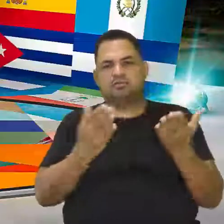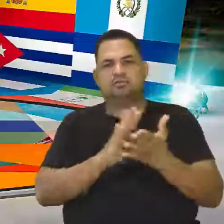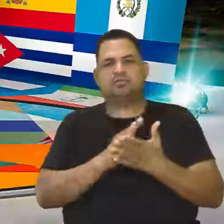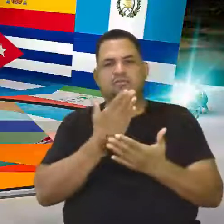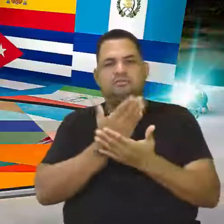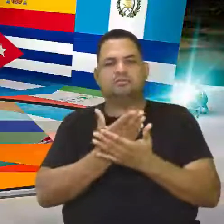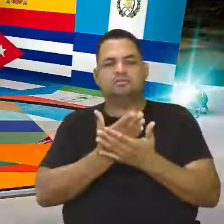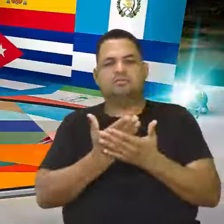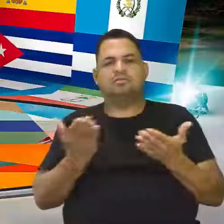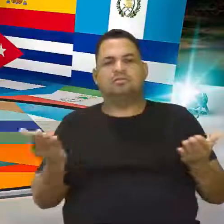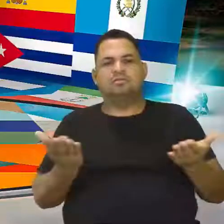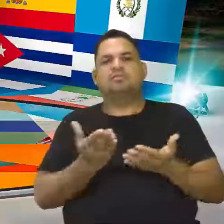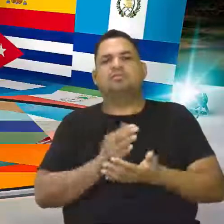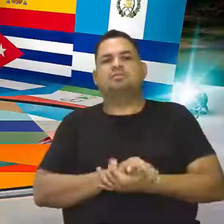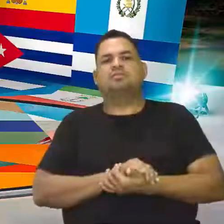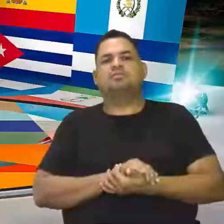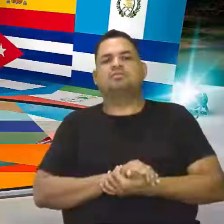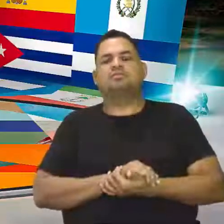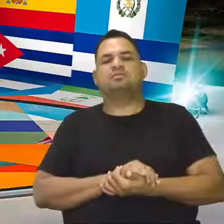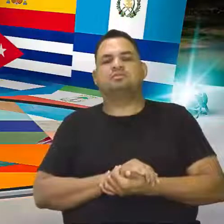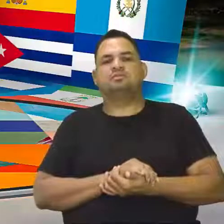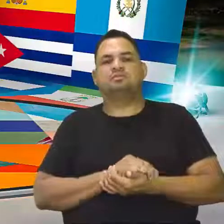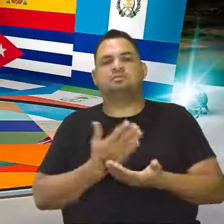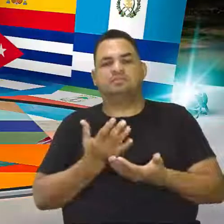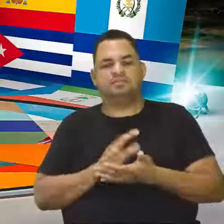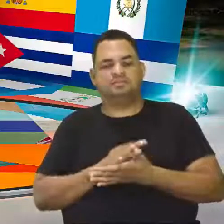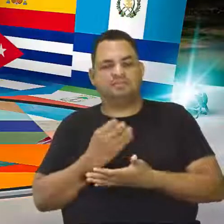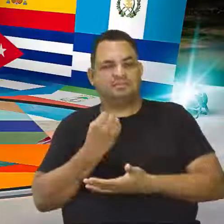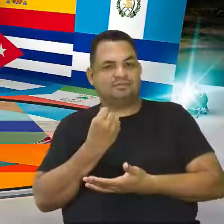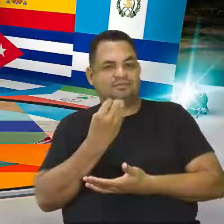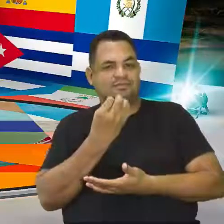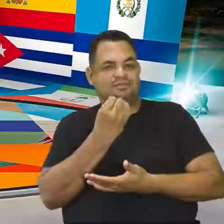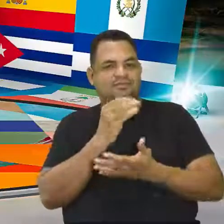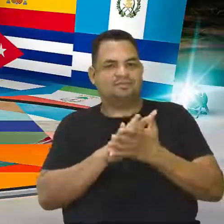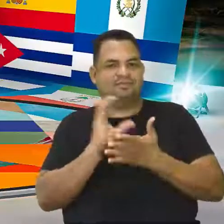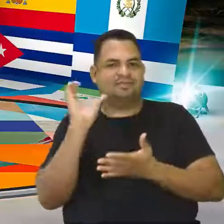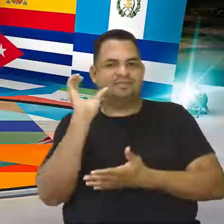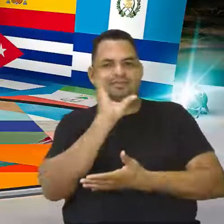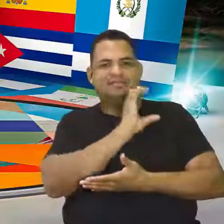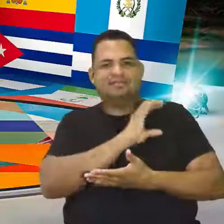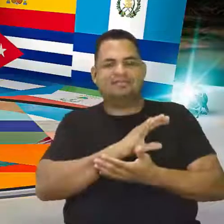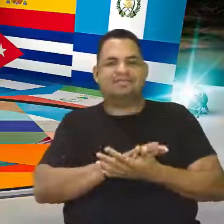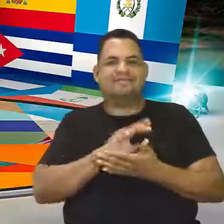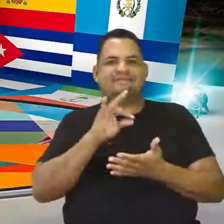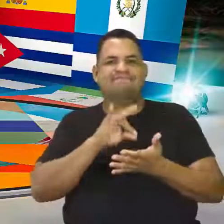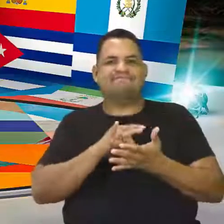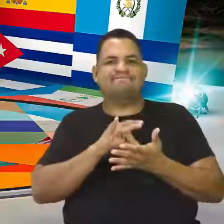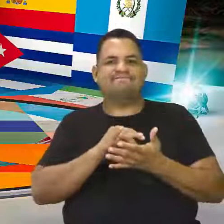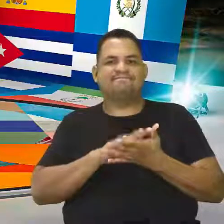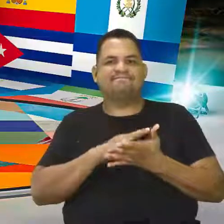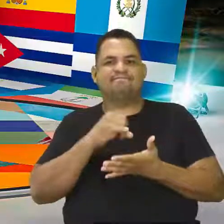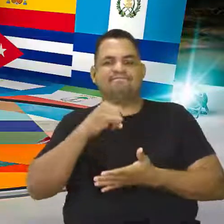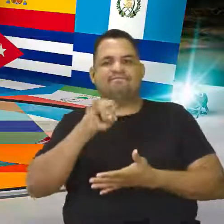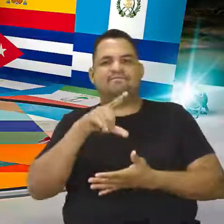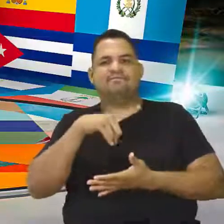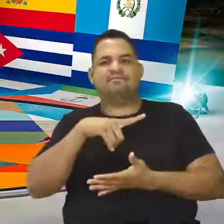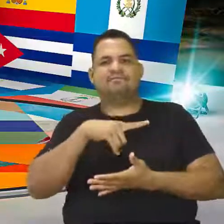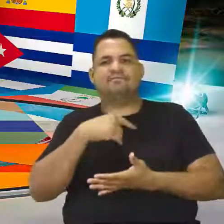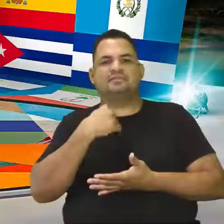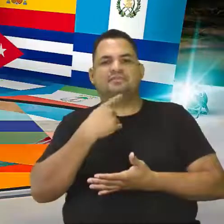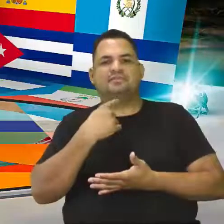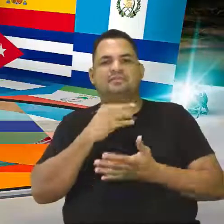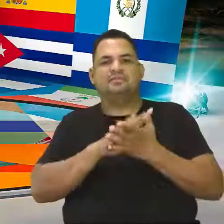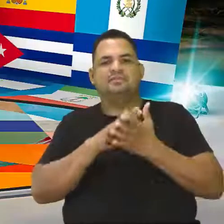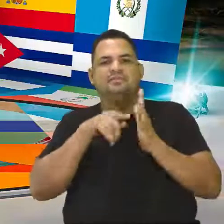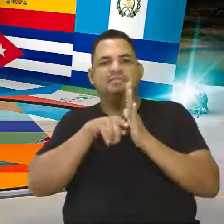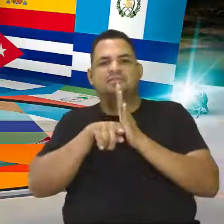da nossa aula de hoje. Nossa viagem para Porto Rico foi bem rapidinha, né? Verdade, mas se tiver dúvidas, pesquisa